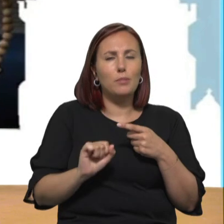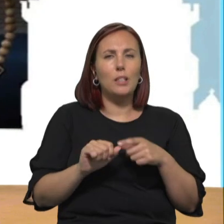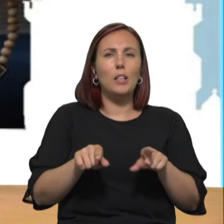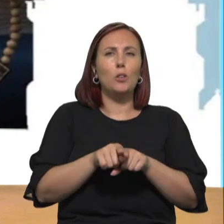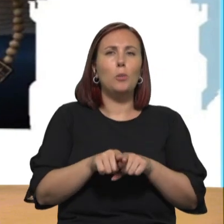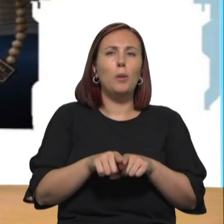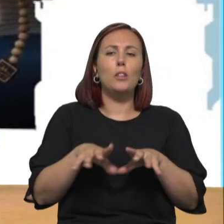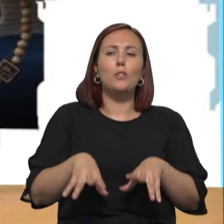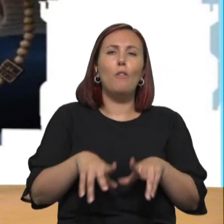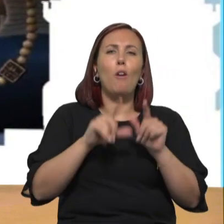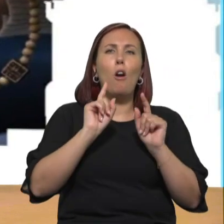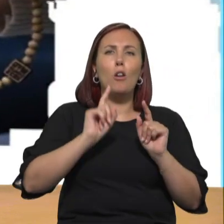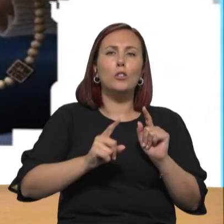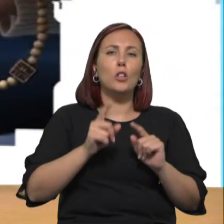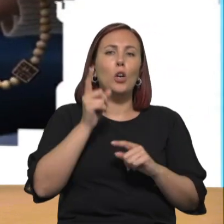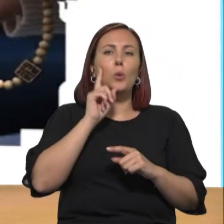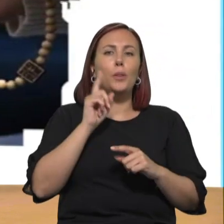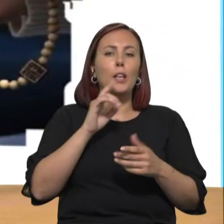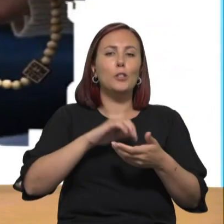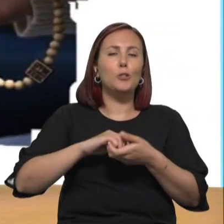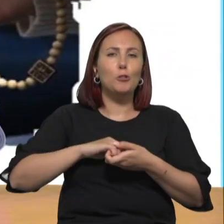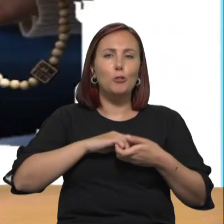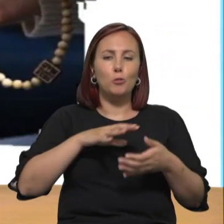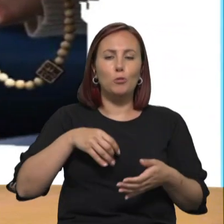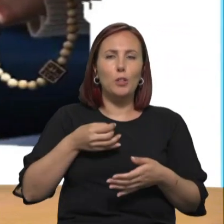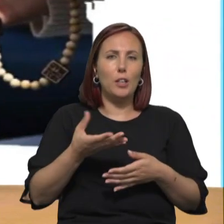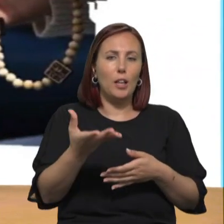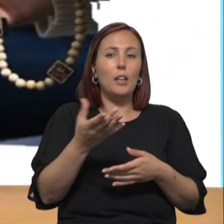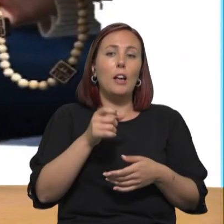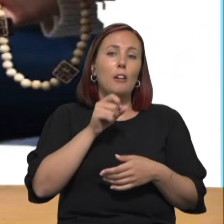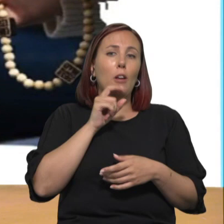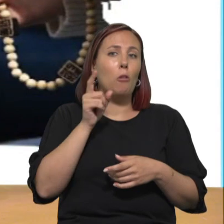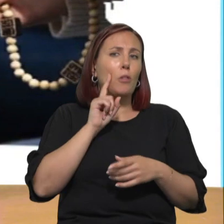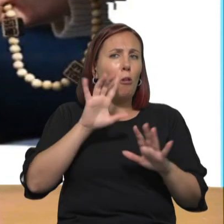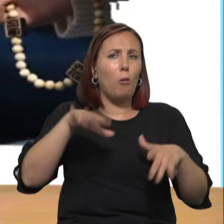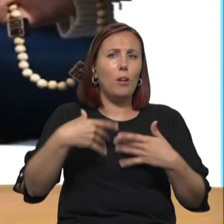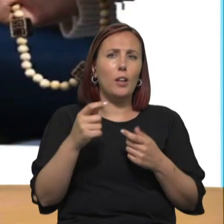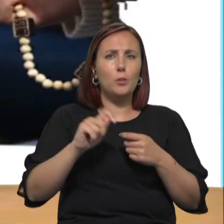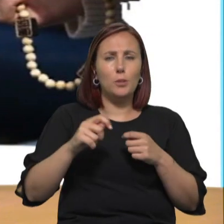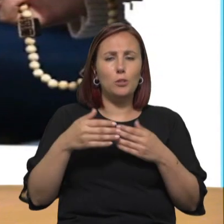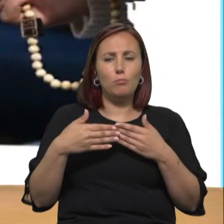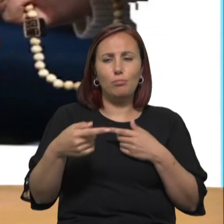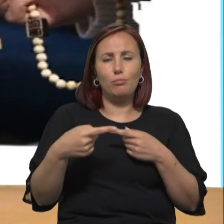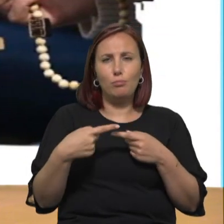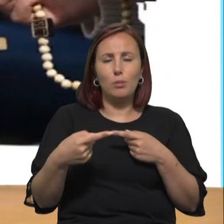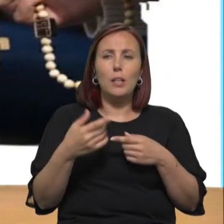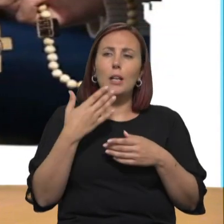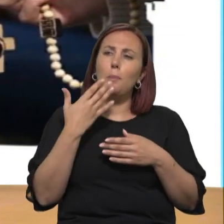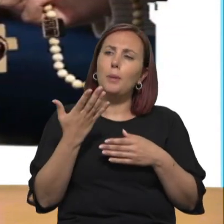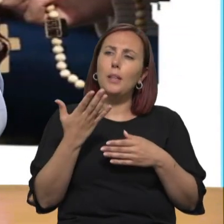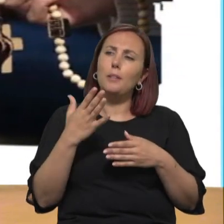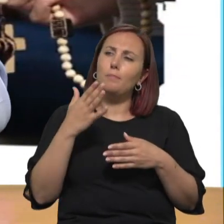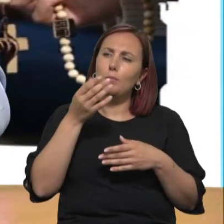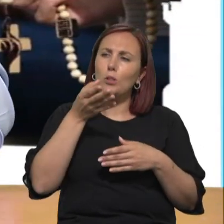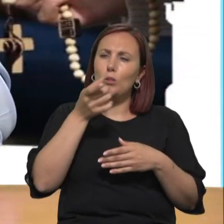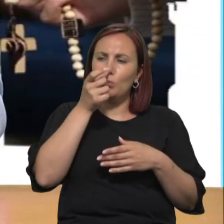Desenvolvemos aquilo que nós chamamos o Dia de Solidariedade, que pode ser em qualquer dia do mês, apelando à solidariedade das pessoas, mas